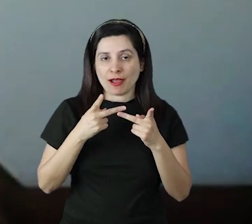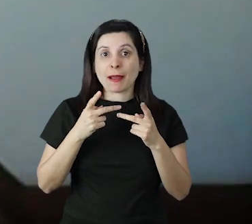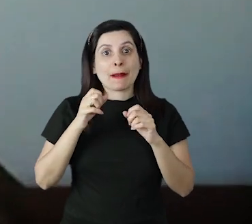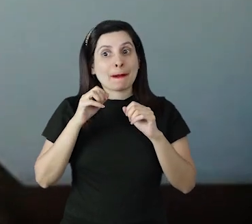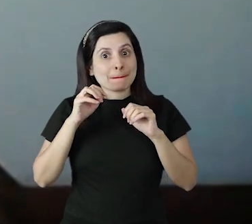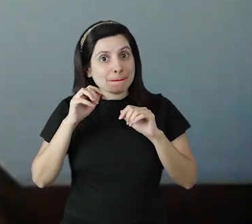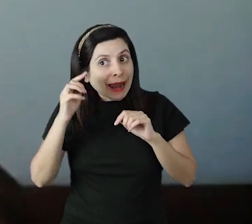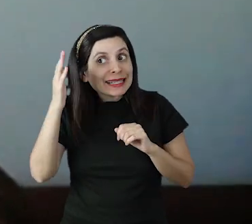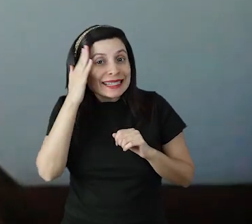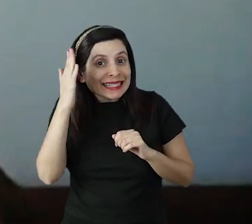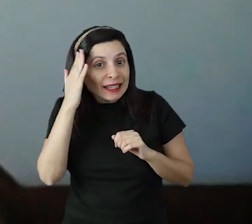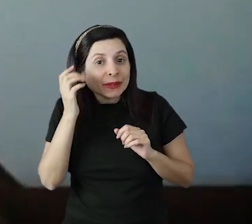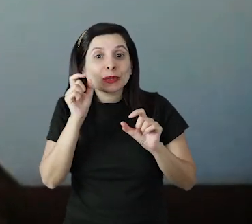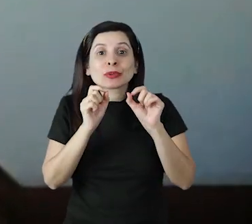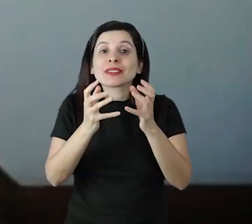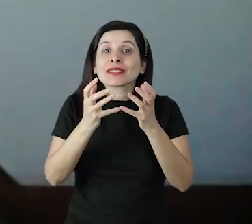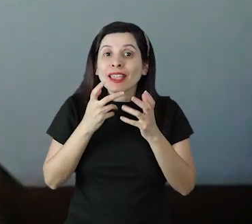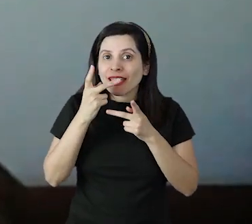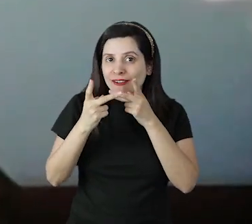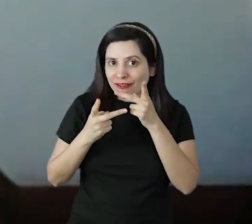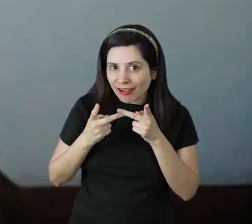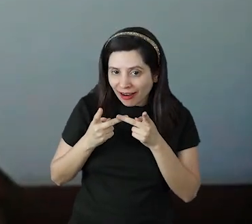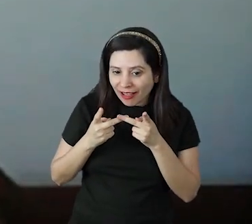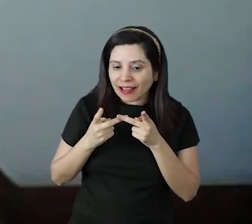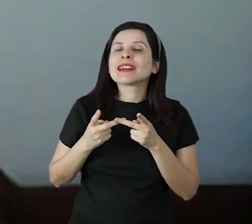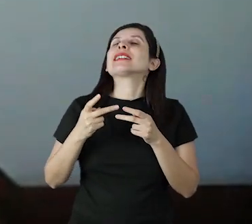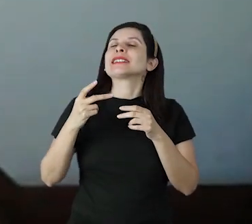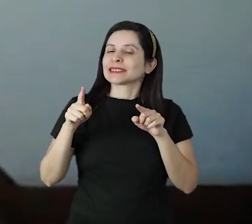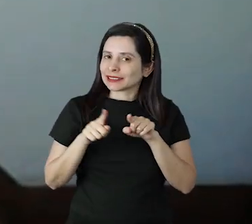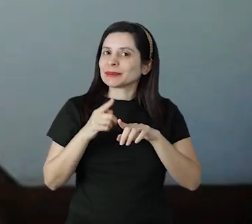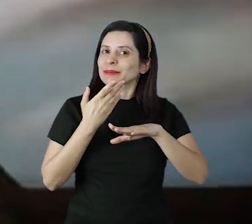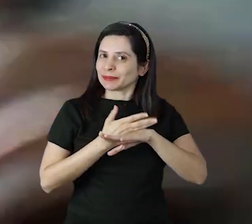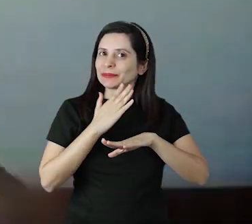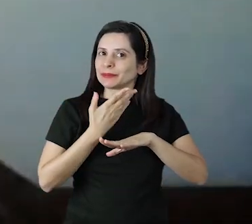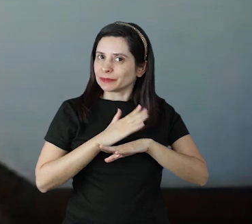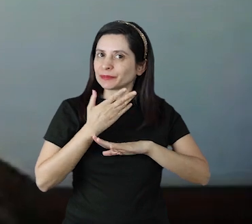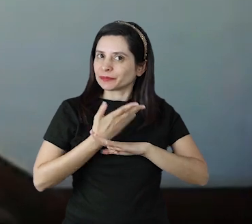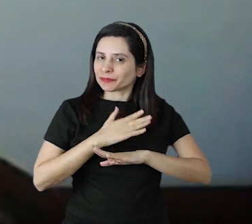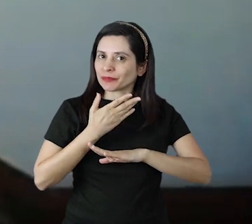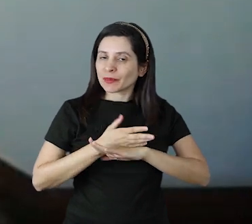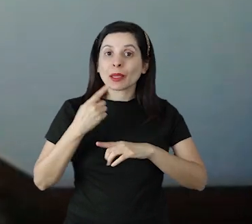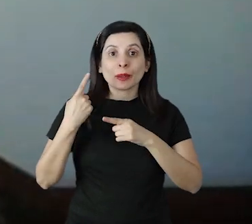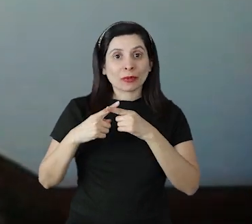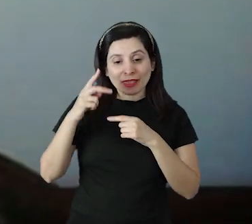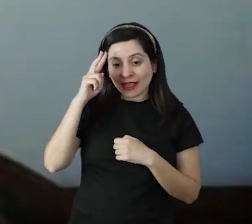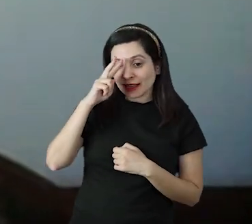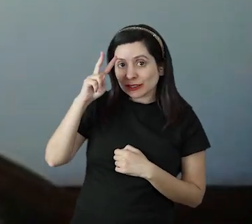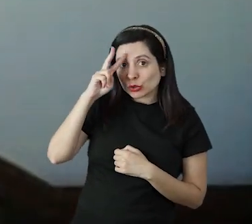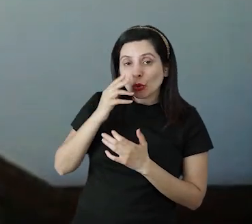gente saber aquilo que a gente quer falar, também é um exercício, né, porque as nossas histórias,